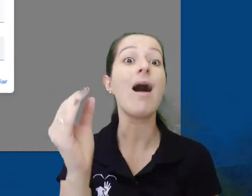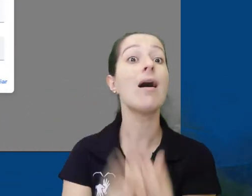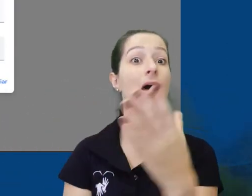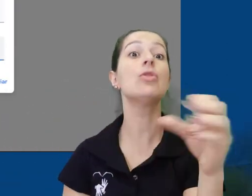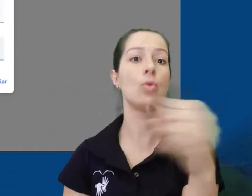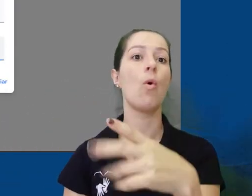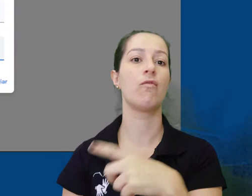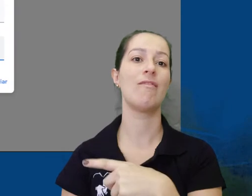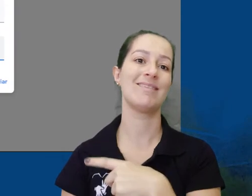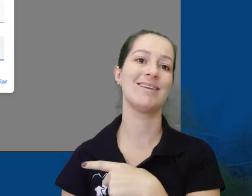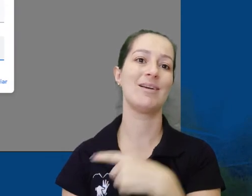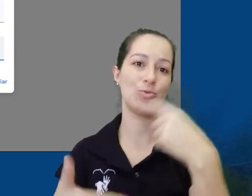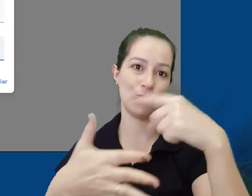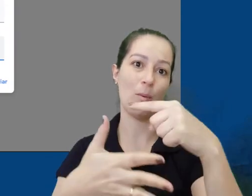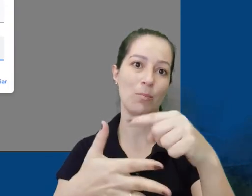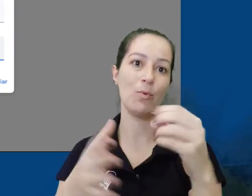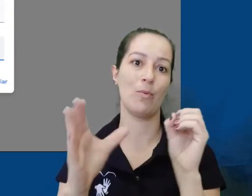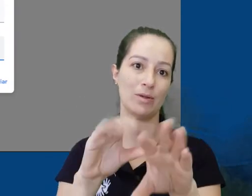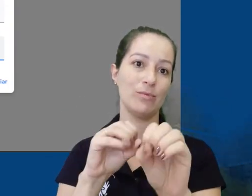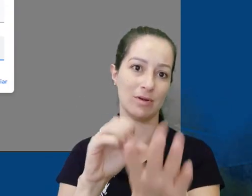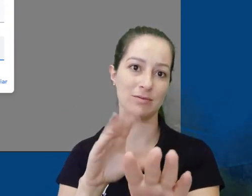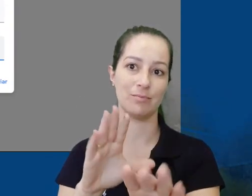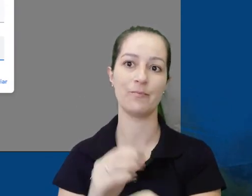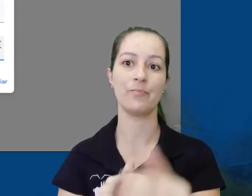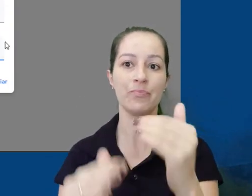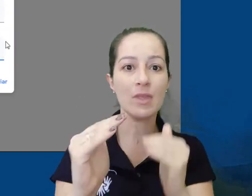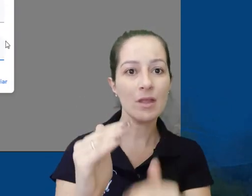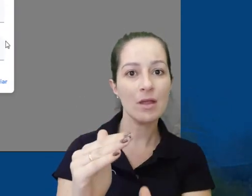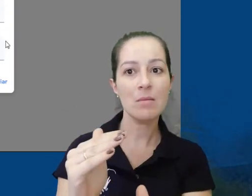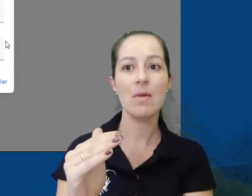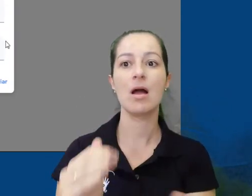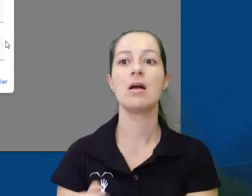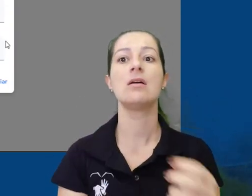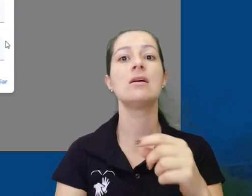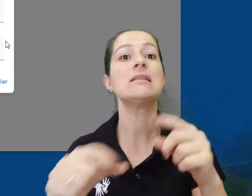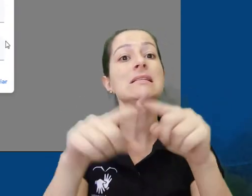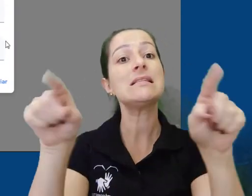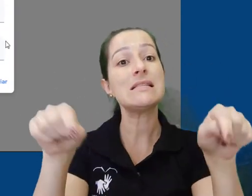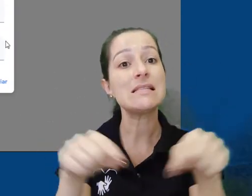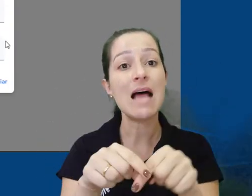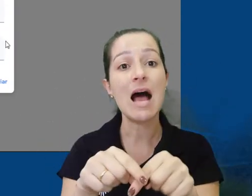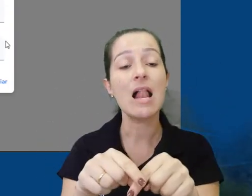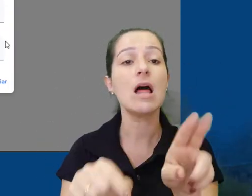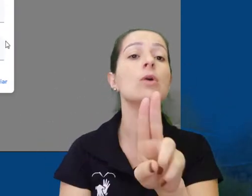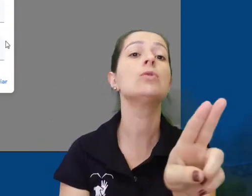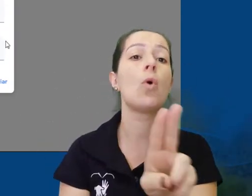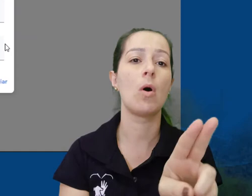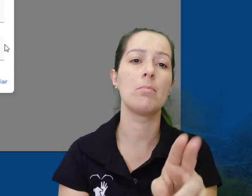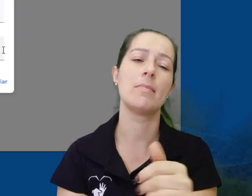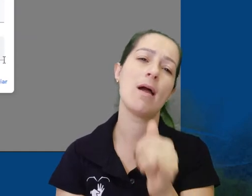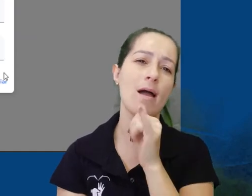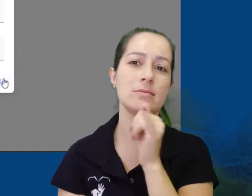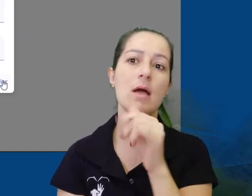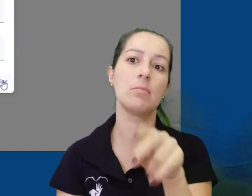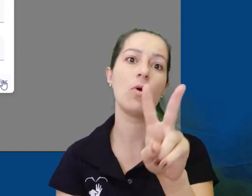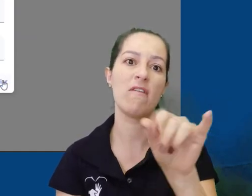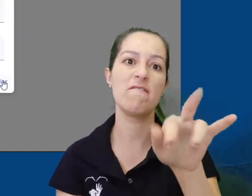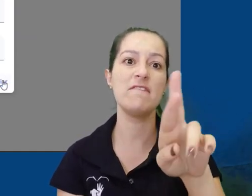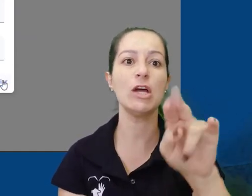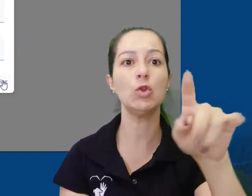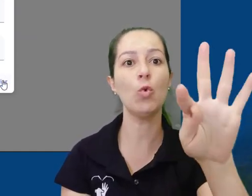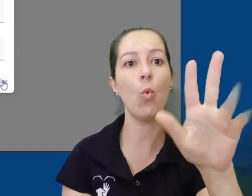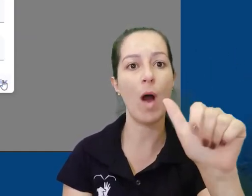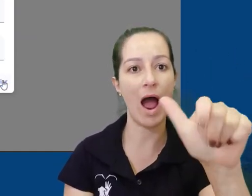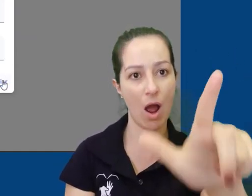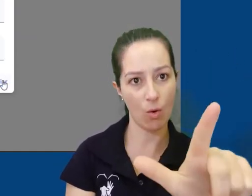opção em sala podemos colocar o número da sala Caso seja um curso que também tem momentos presenciais mas eu vou deixar o meu como virtual